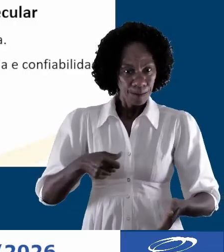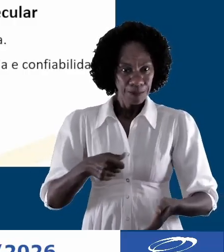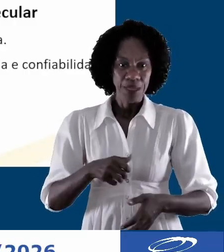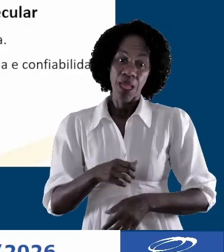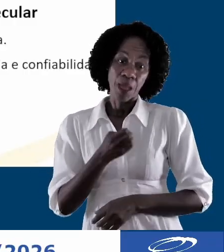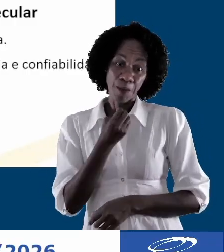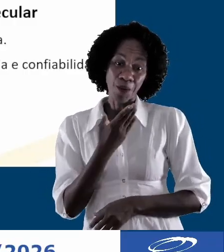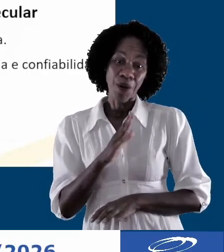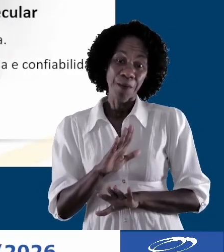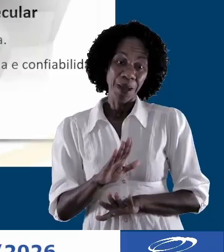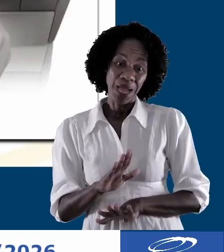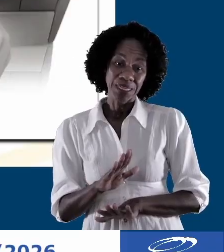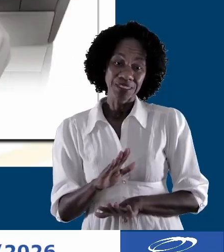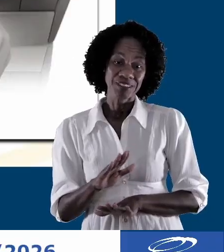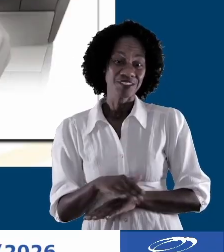sensibilidade.